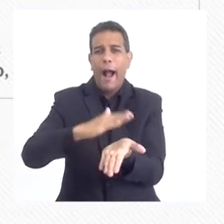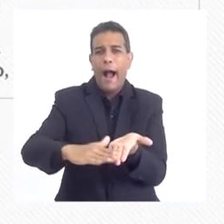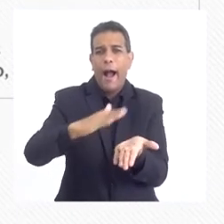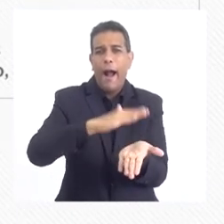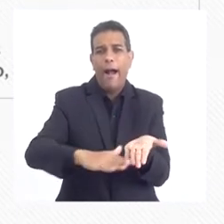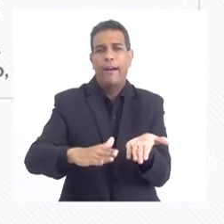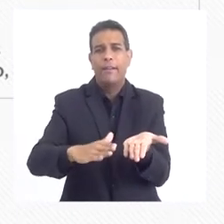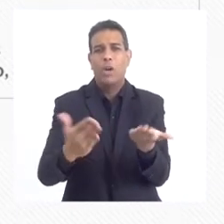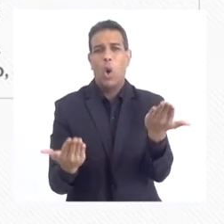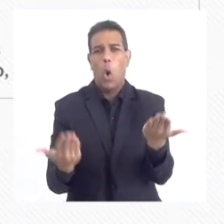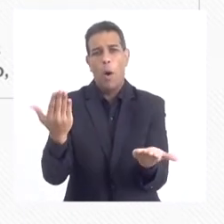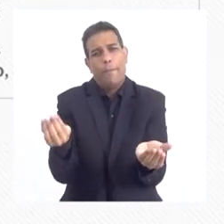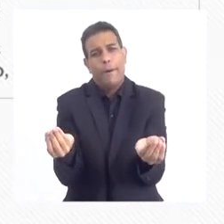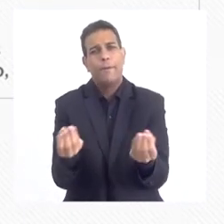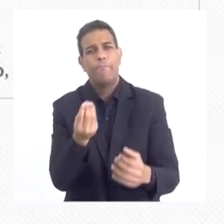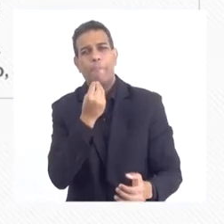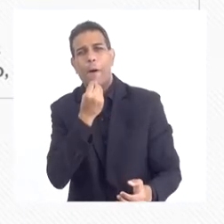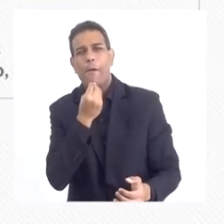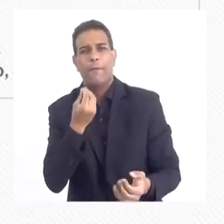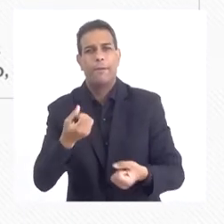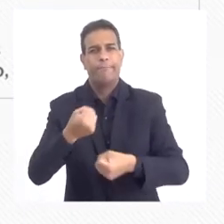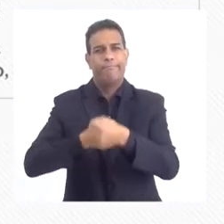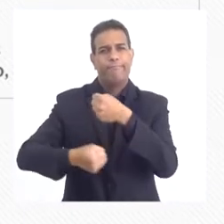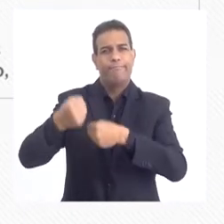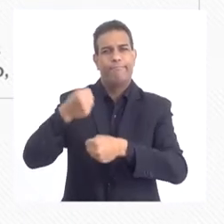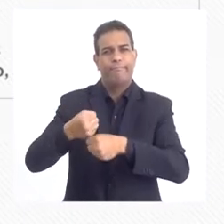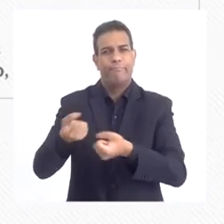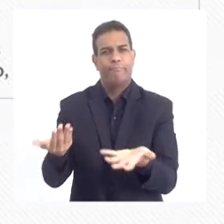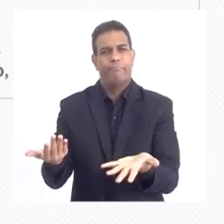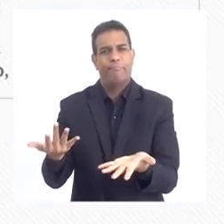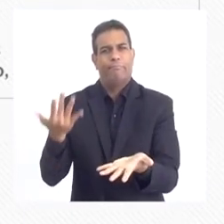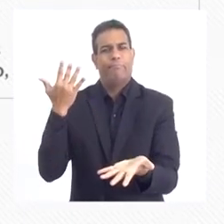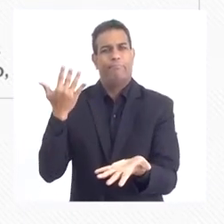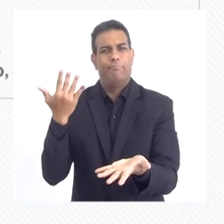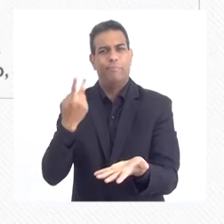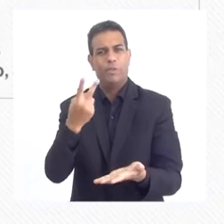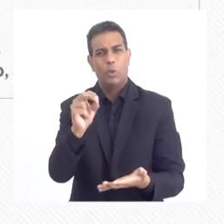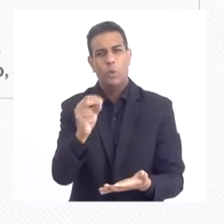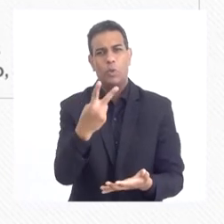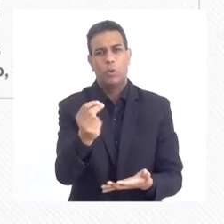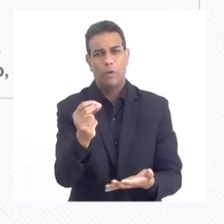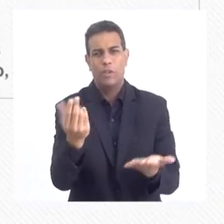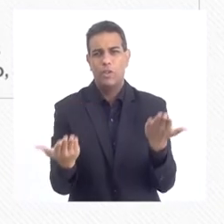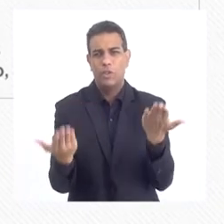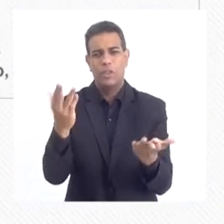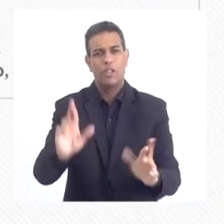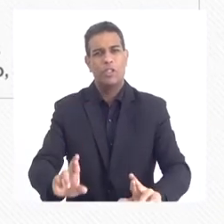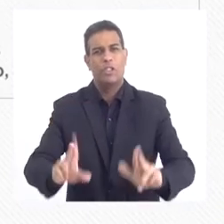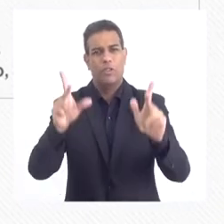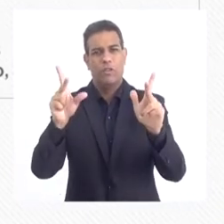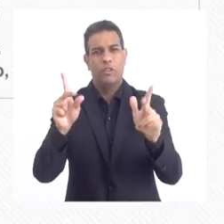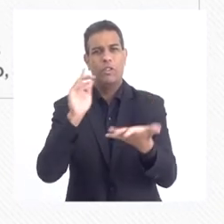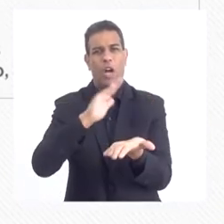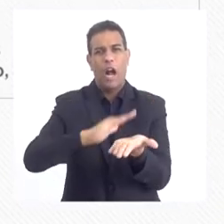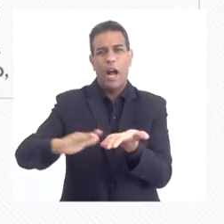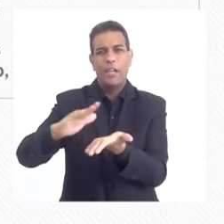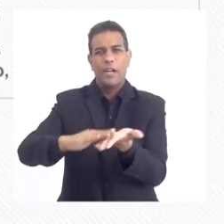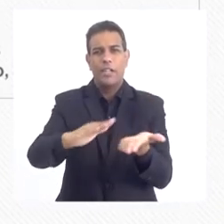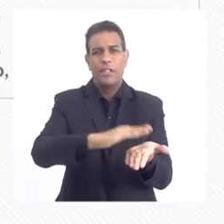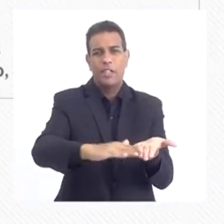ano anterior, por razões óbvias, né? Até porque foi um ano atípico de 2020,